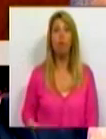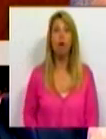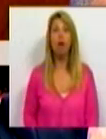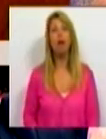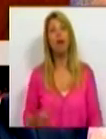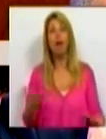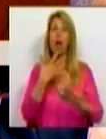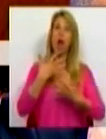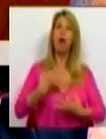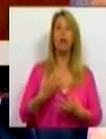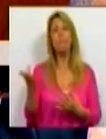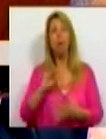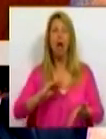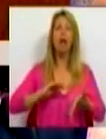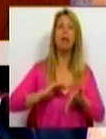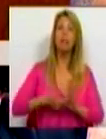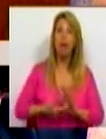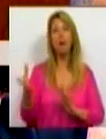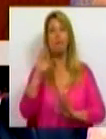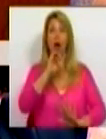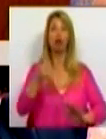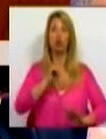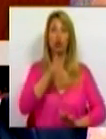crença que quanto mais exames, mais